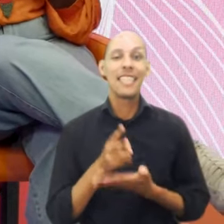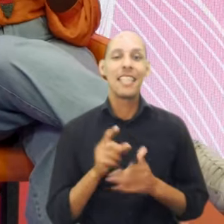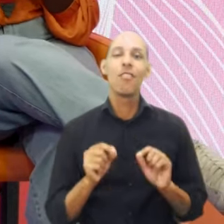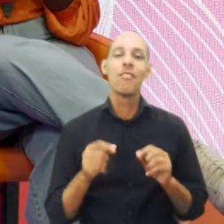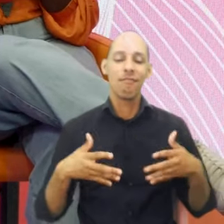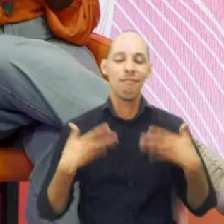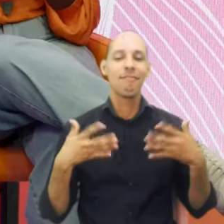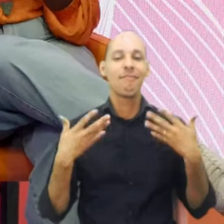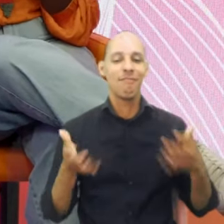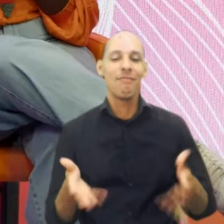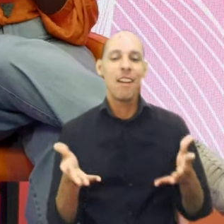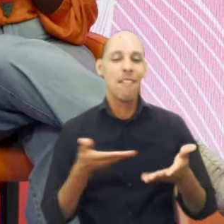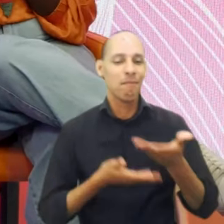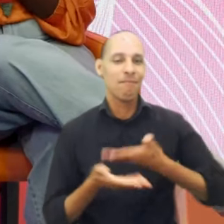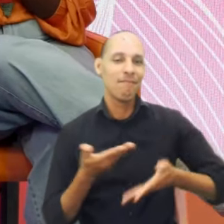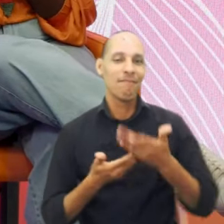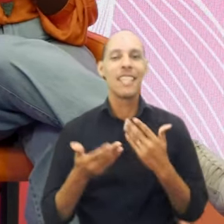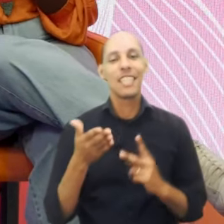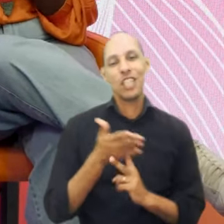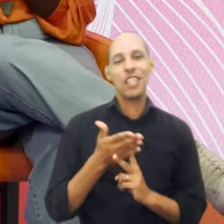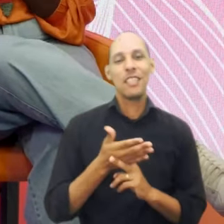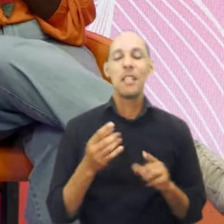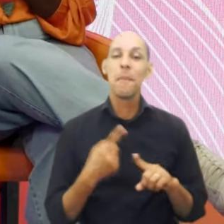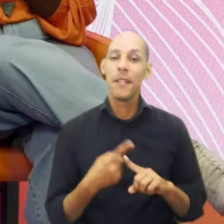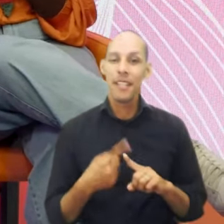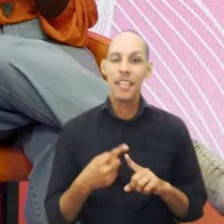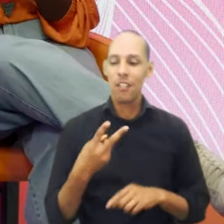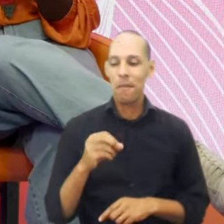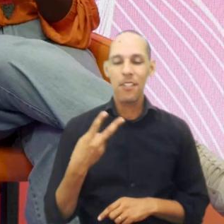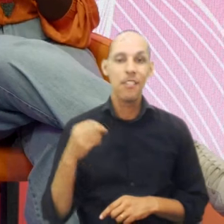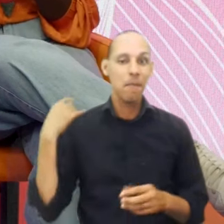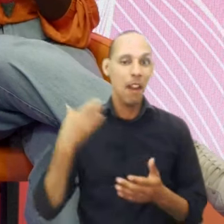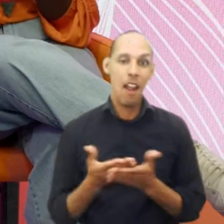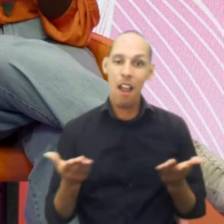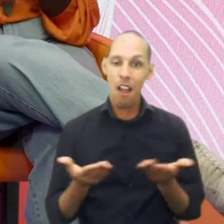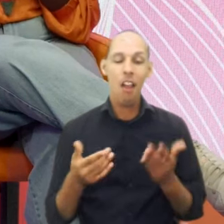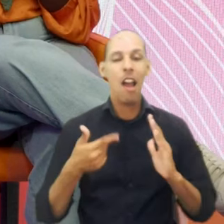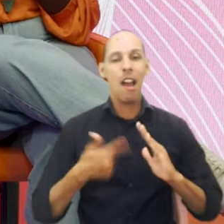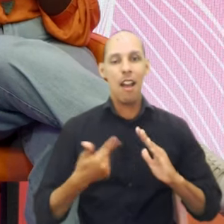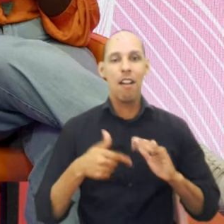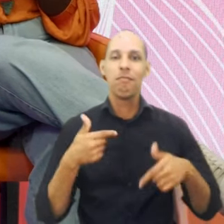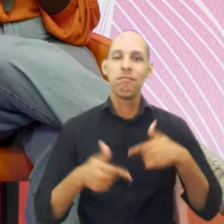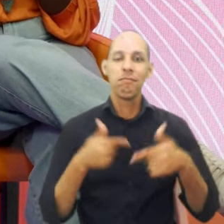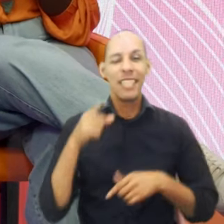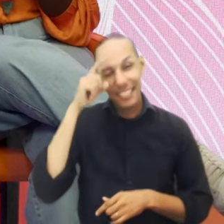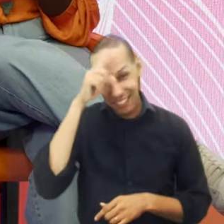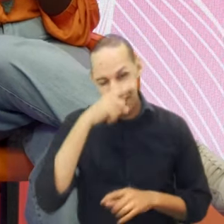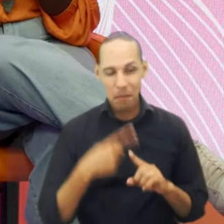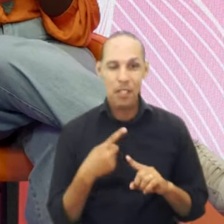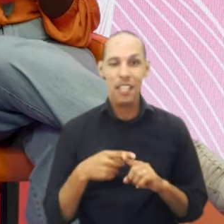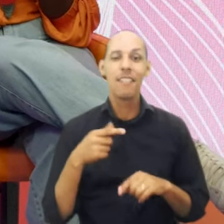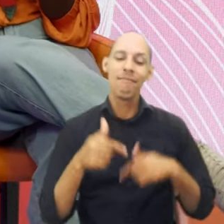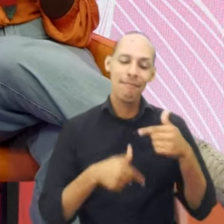se alinhou muito, a gente sempre se dividiu, até porque desde 2020 eu trabalho em casa. E o complexo de você trabalhar em casa